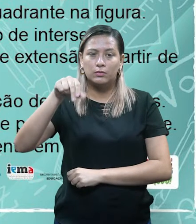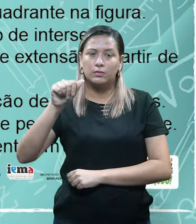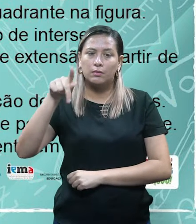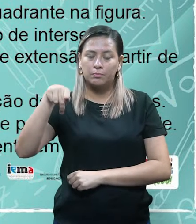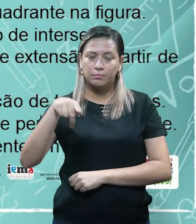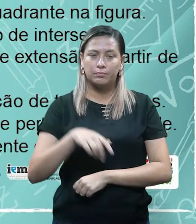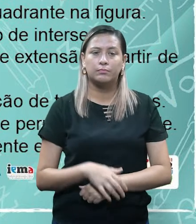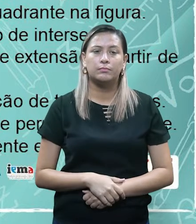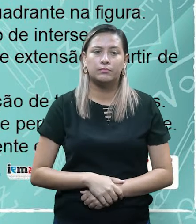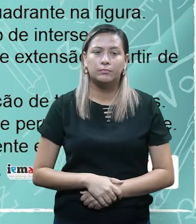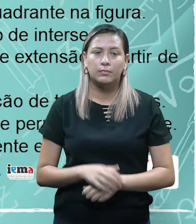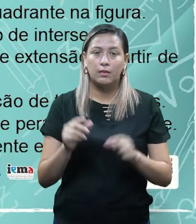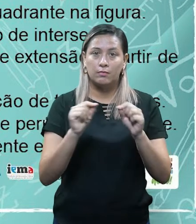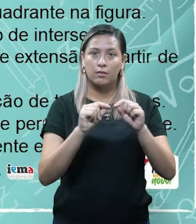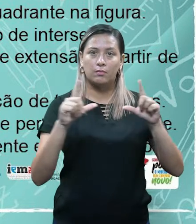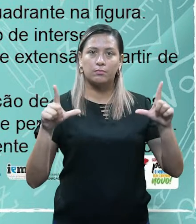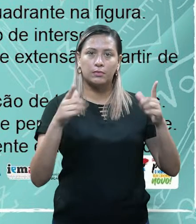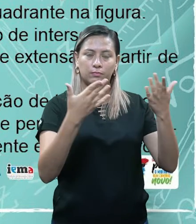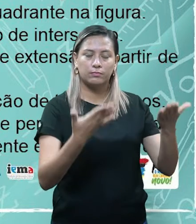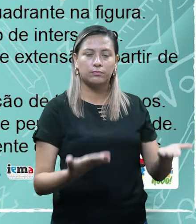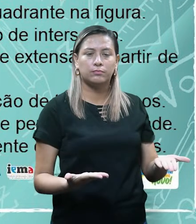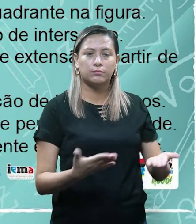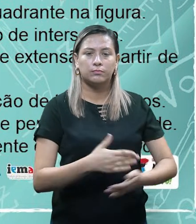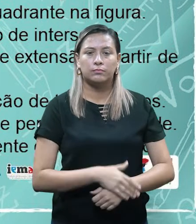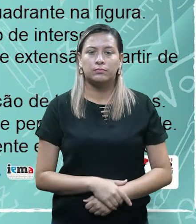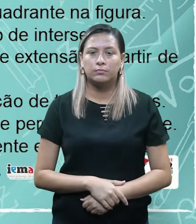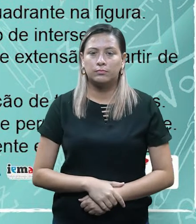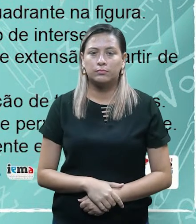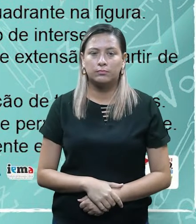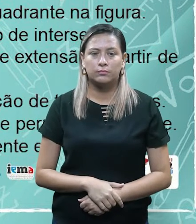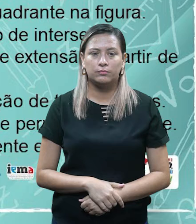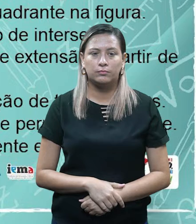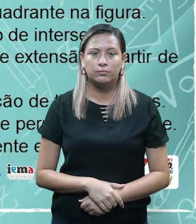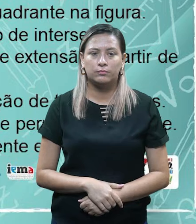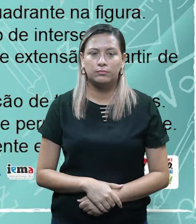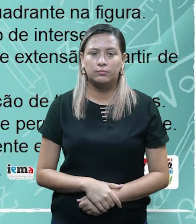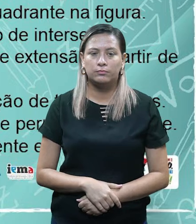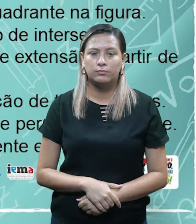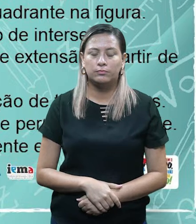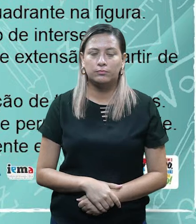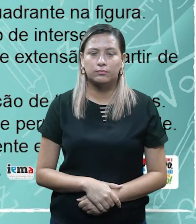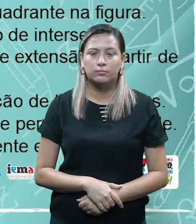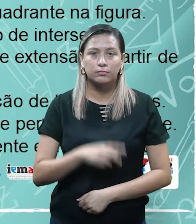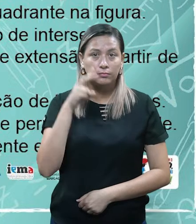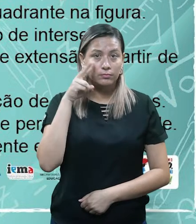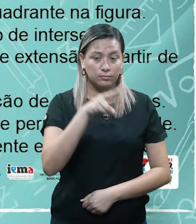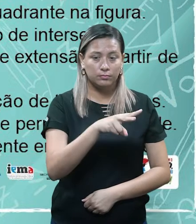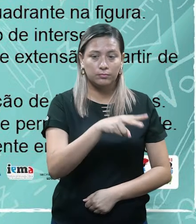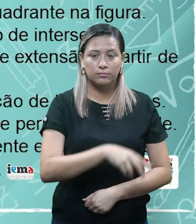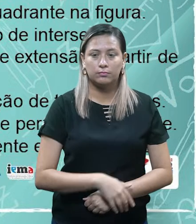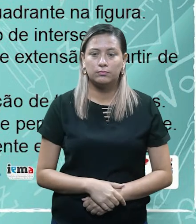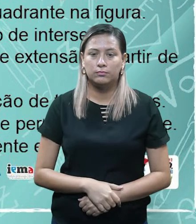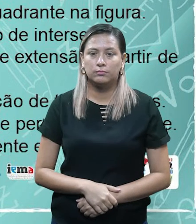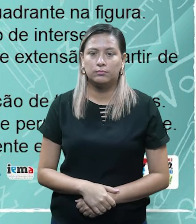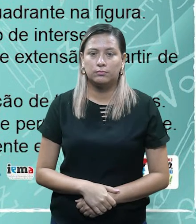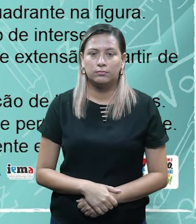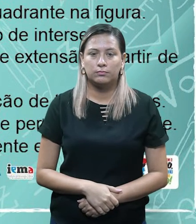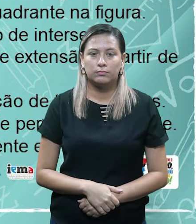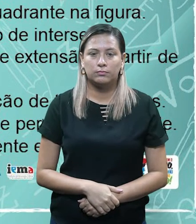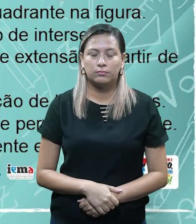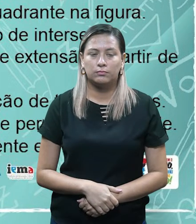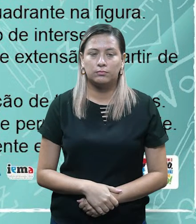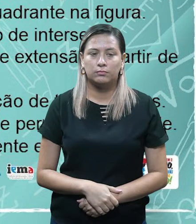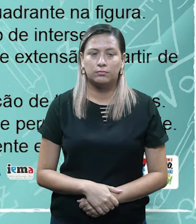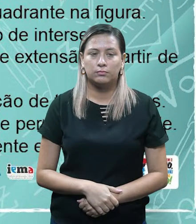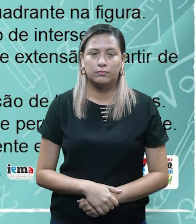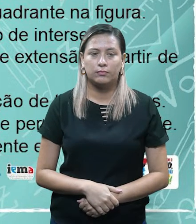vai abrir essa janelinha para você, essa do canto esquerdo aqui, que você está vendo na sua tela. Essa você vai marcar